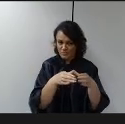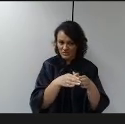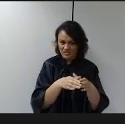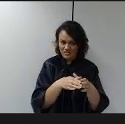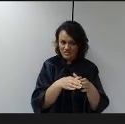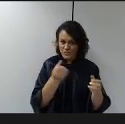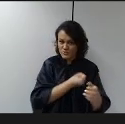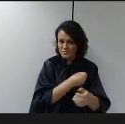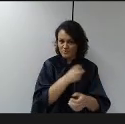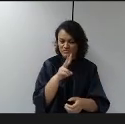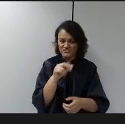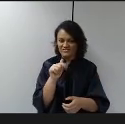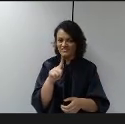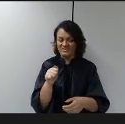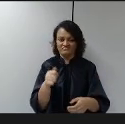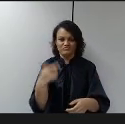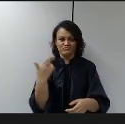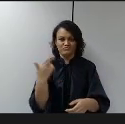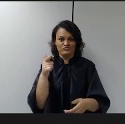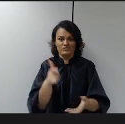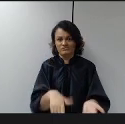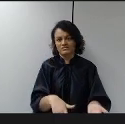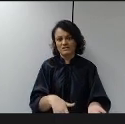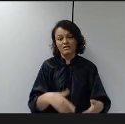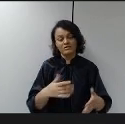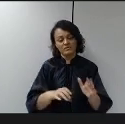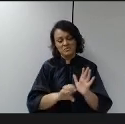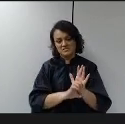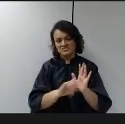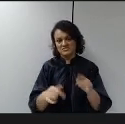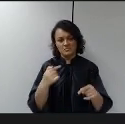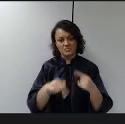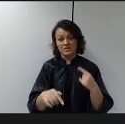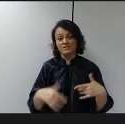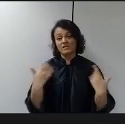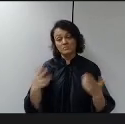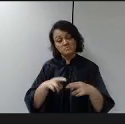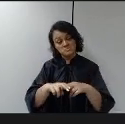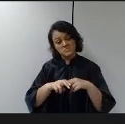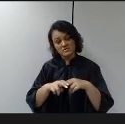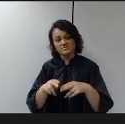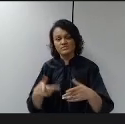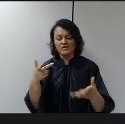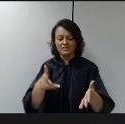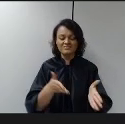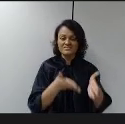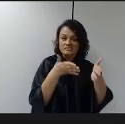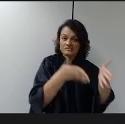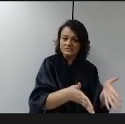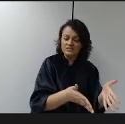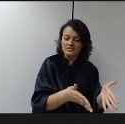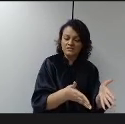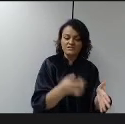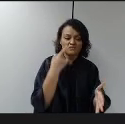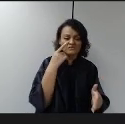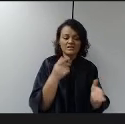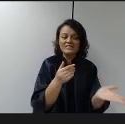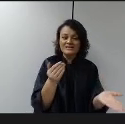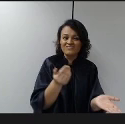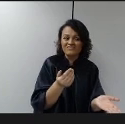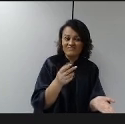no edital, não podendo, assim, os impetrantes sequer se valerem das exceções,